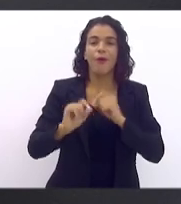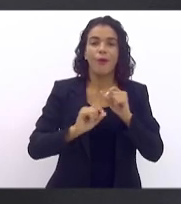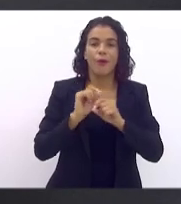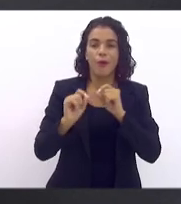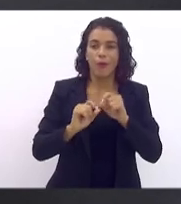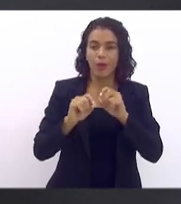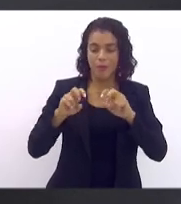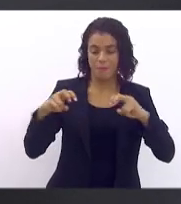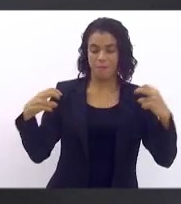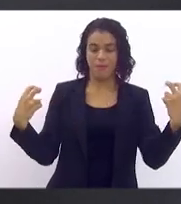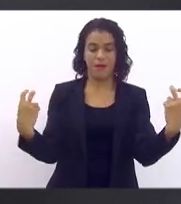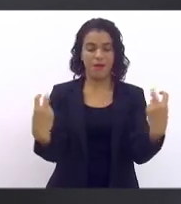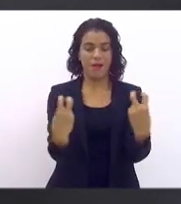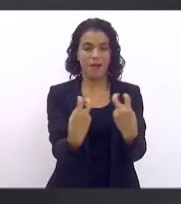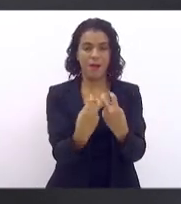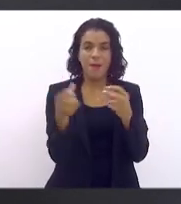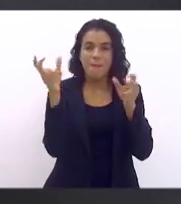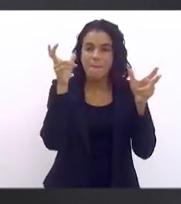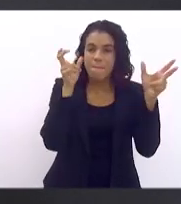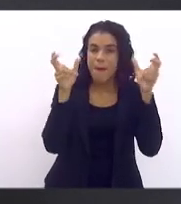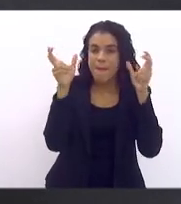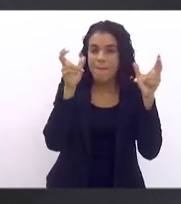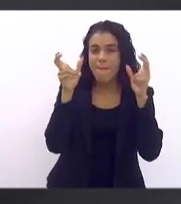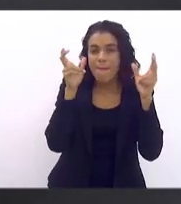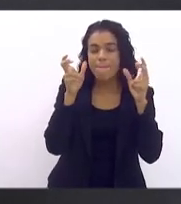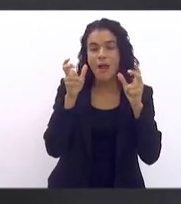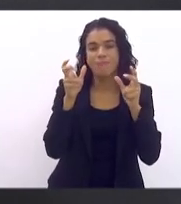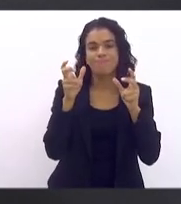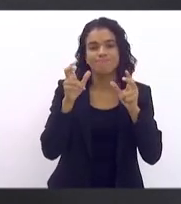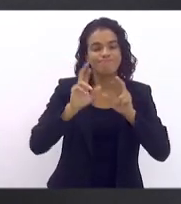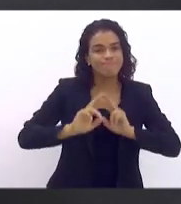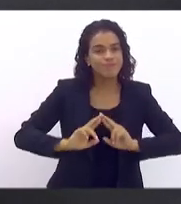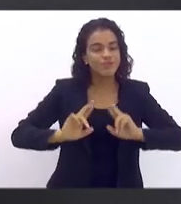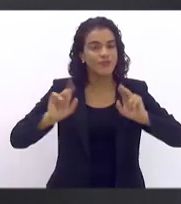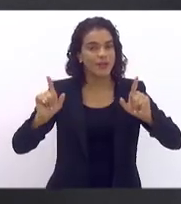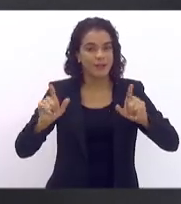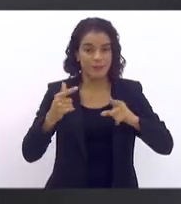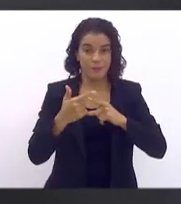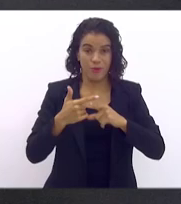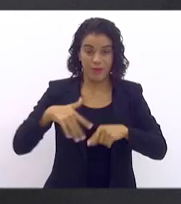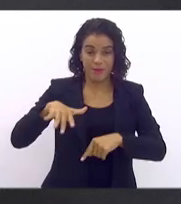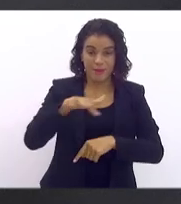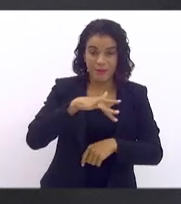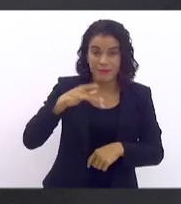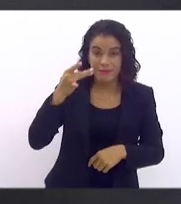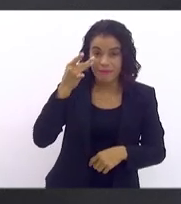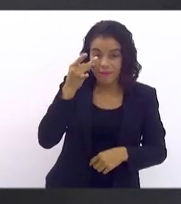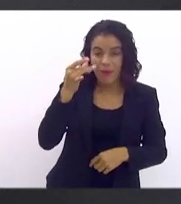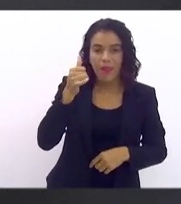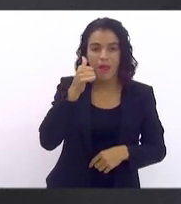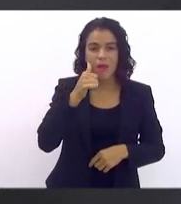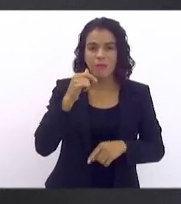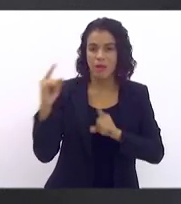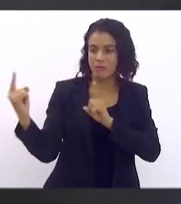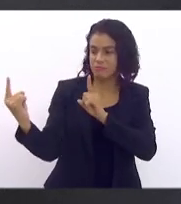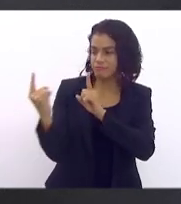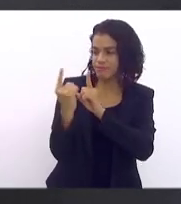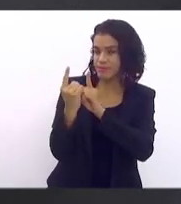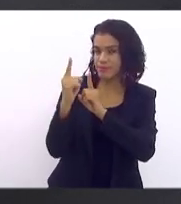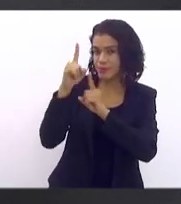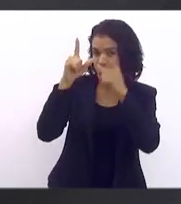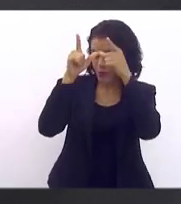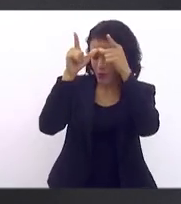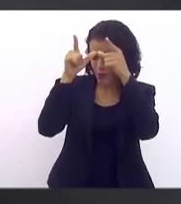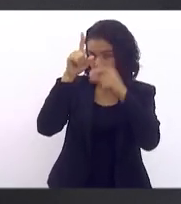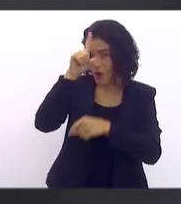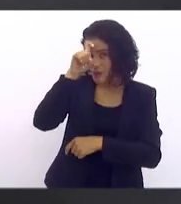escuta atenta e diferenciada. Porque no plano da violência física, a mulher vai chegar no hospital,